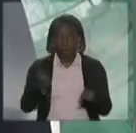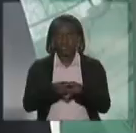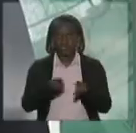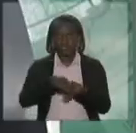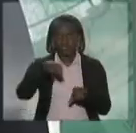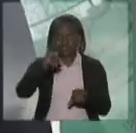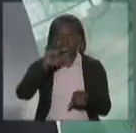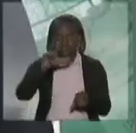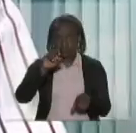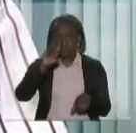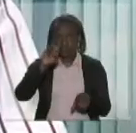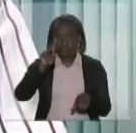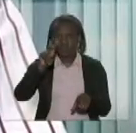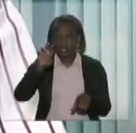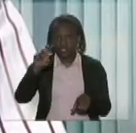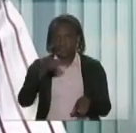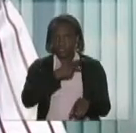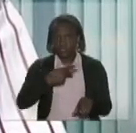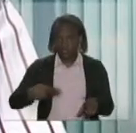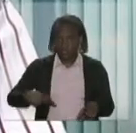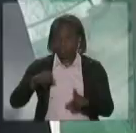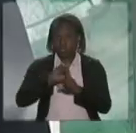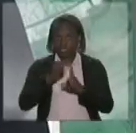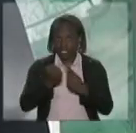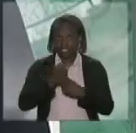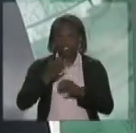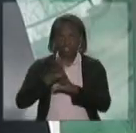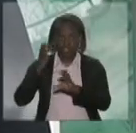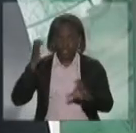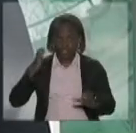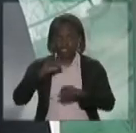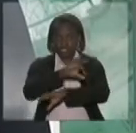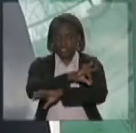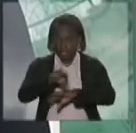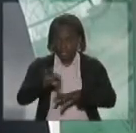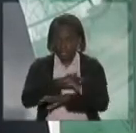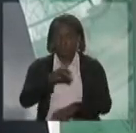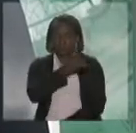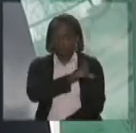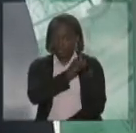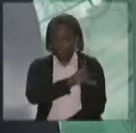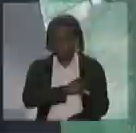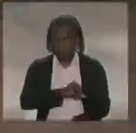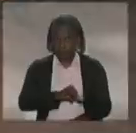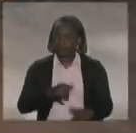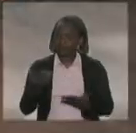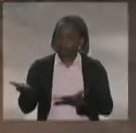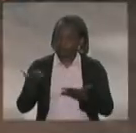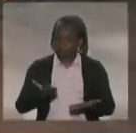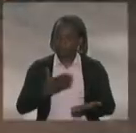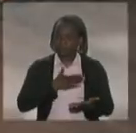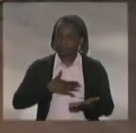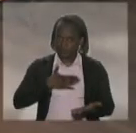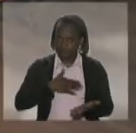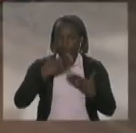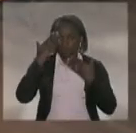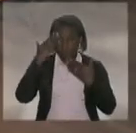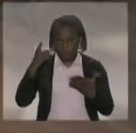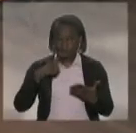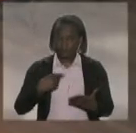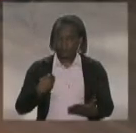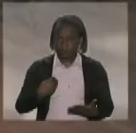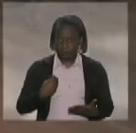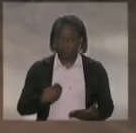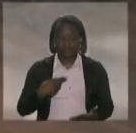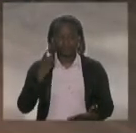vídeo lima passos presidente da sociedade dos engenheiros e arquitetos do estado do rio sejam bem vindos obrigada pela presença